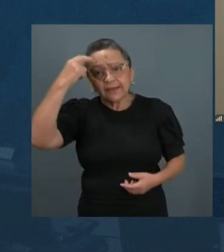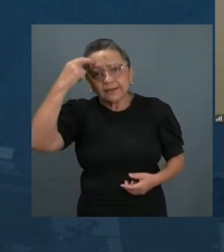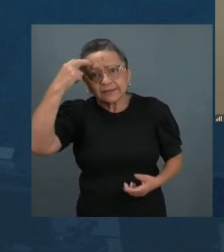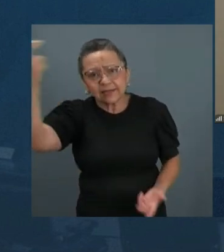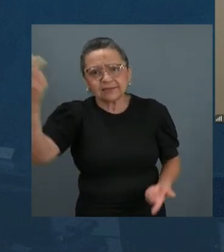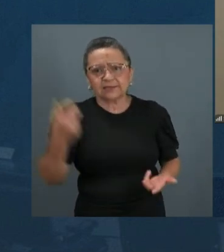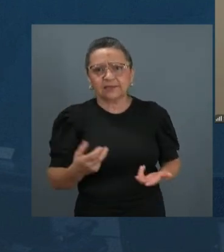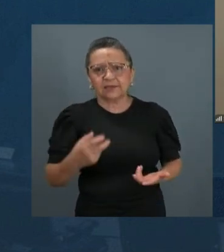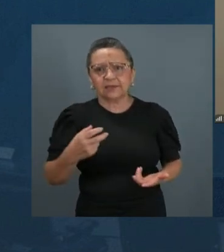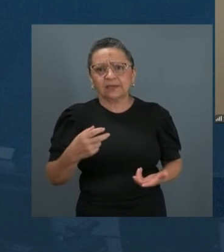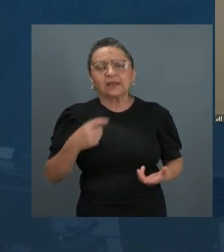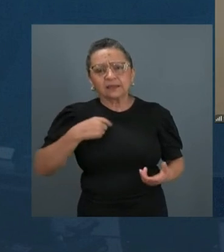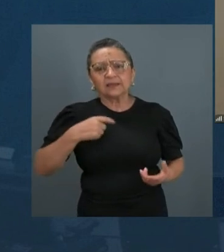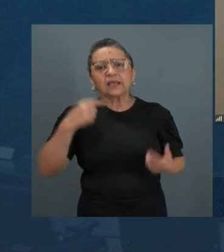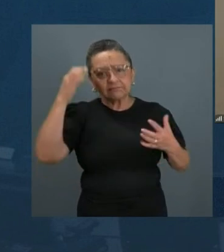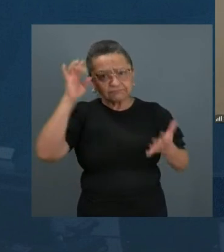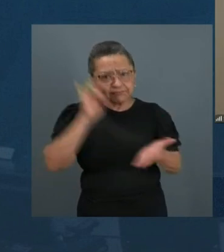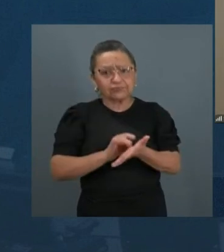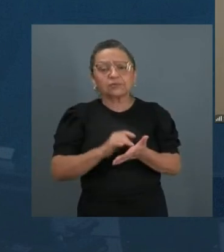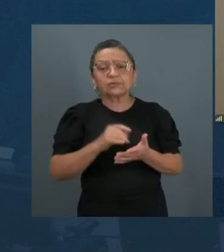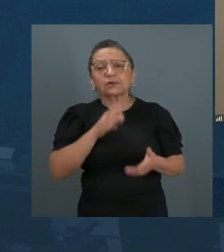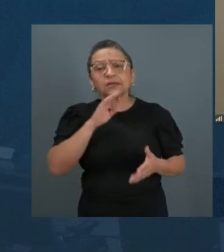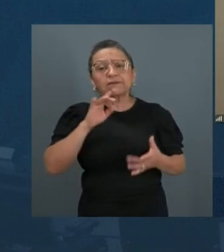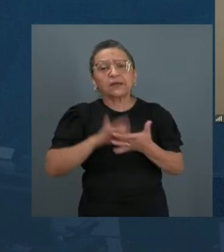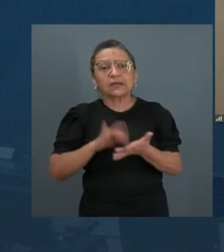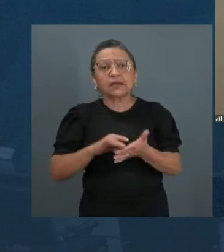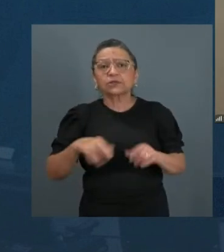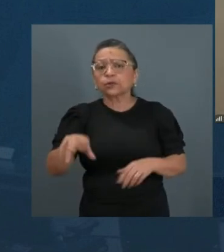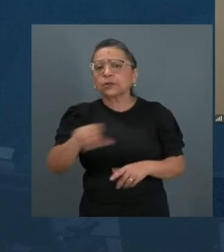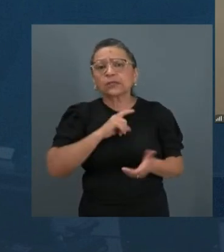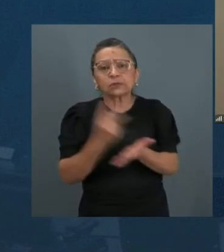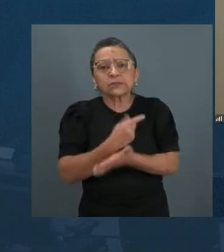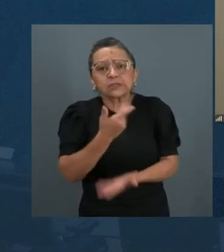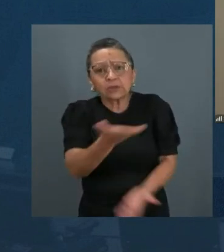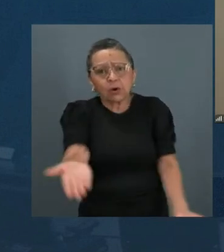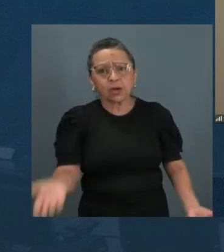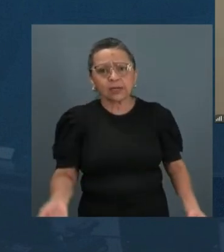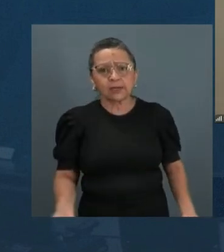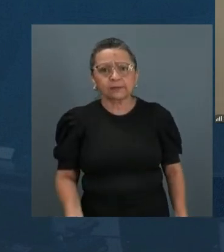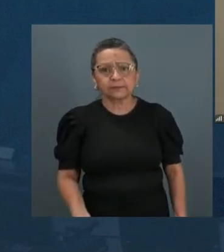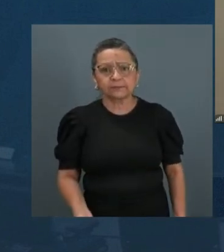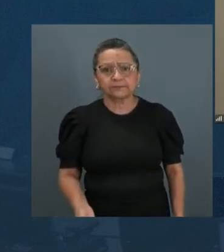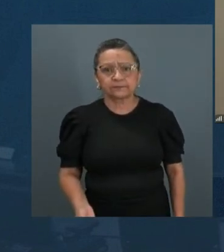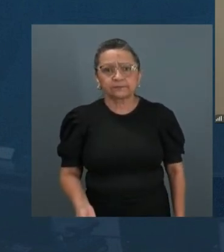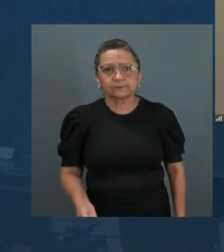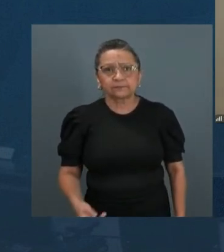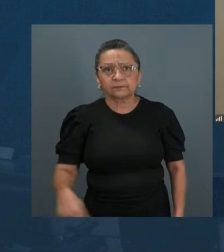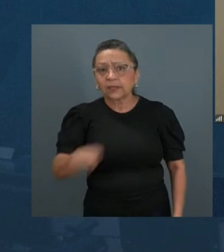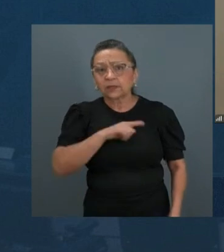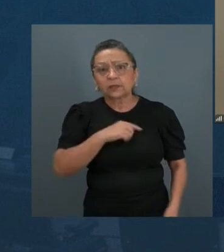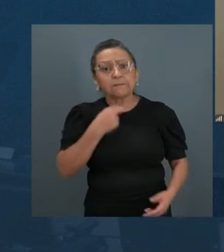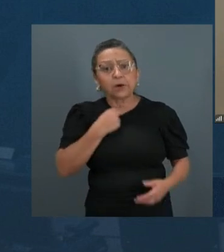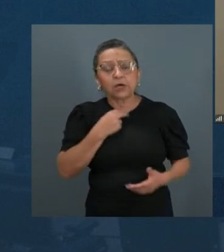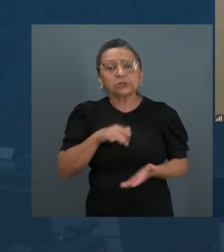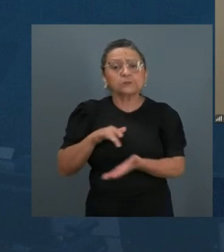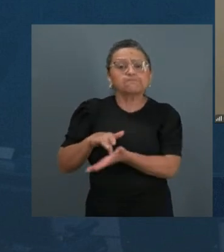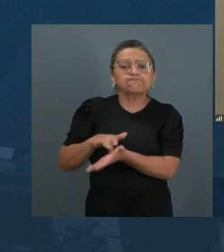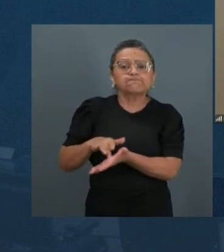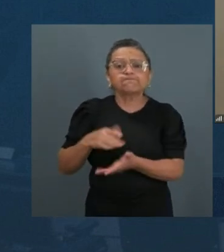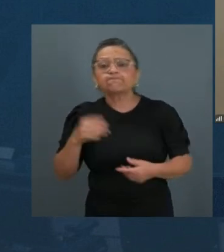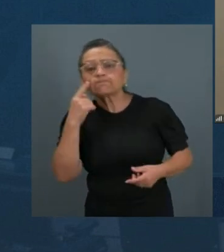inteligência e têm conexão com a realidade. E não é isso que está acontecendo agora. A gente não pode aceitar isso